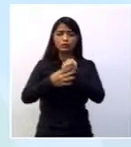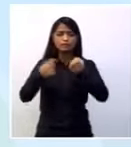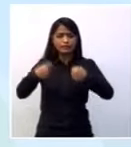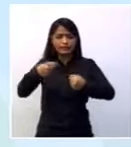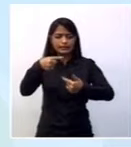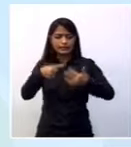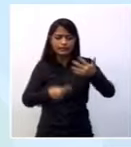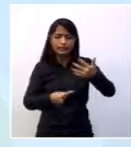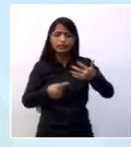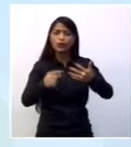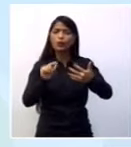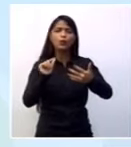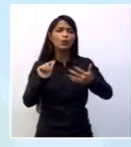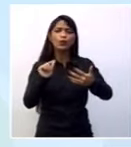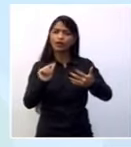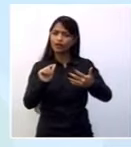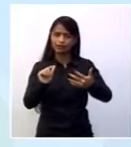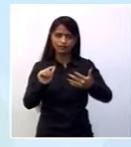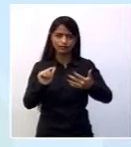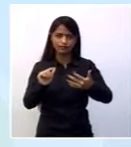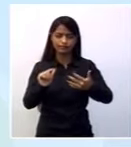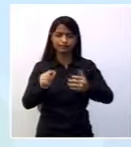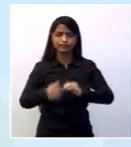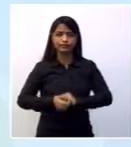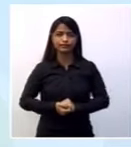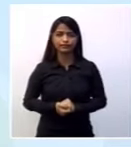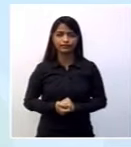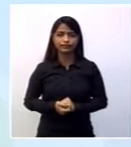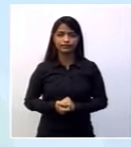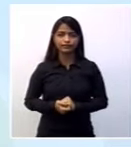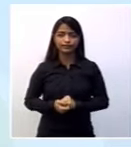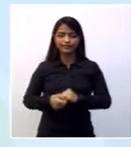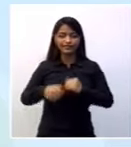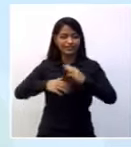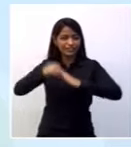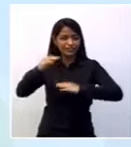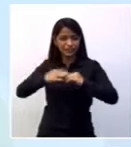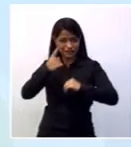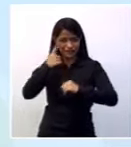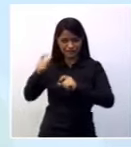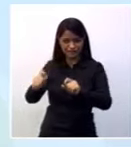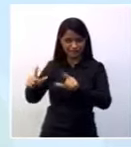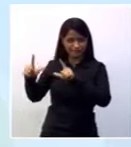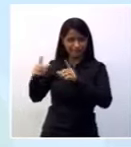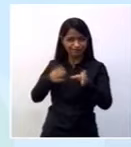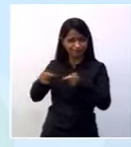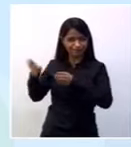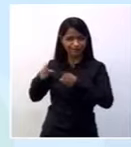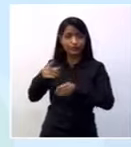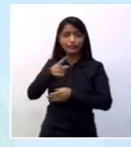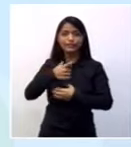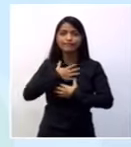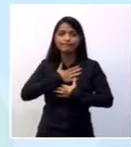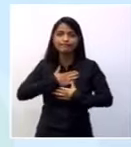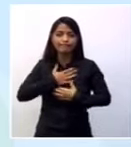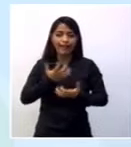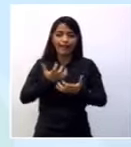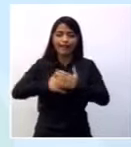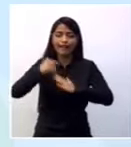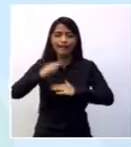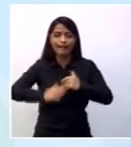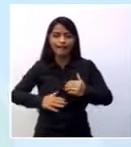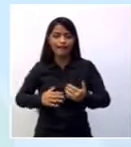dessas atividades apresentadas você gostaria de praticar? E vou colocar uma outra pergunta que não está